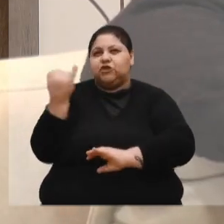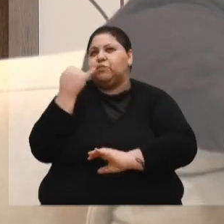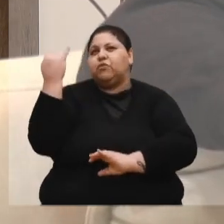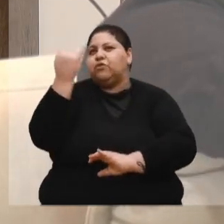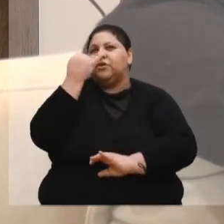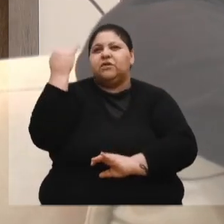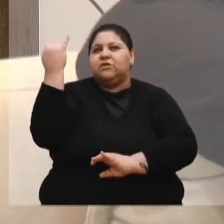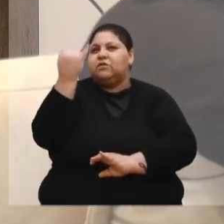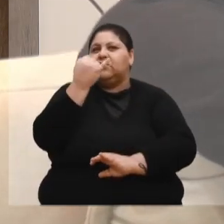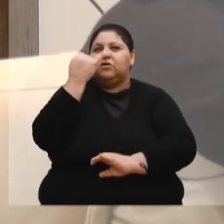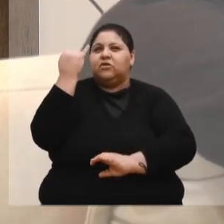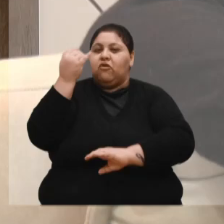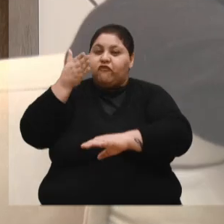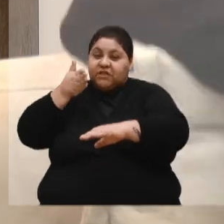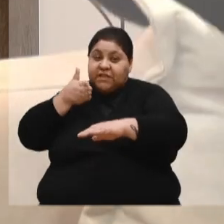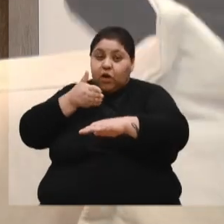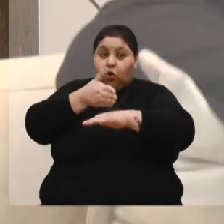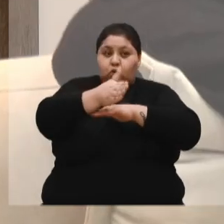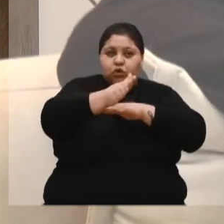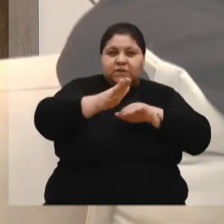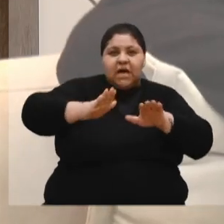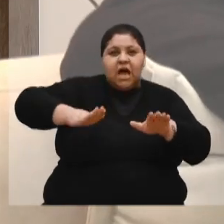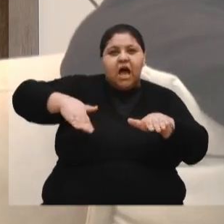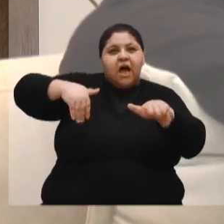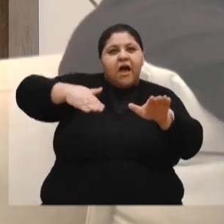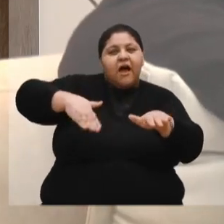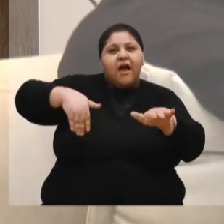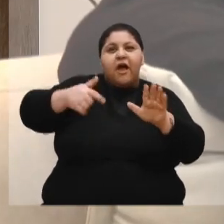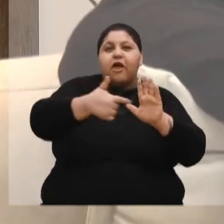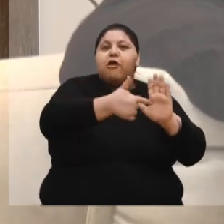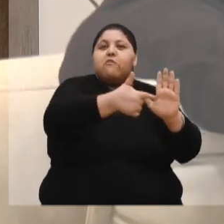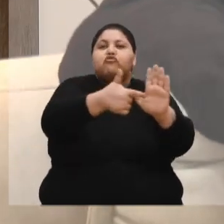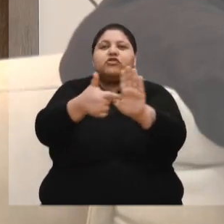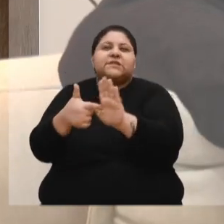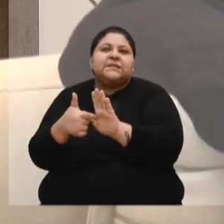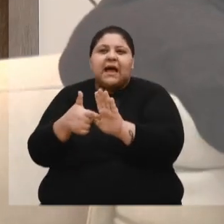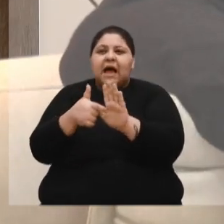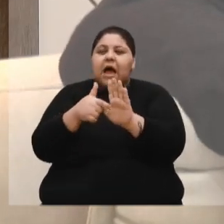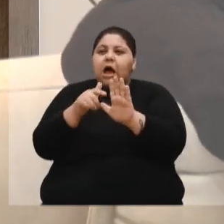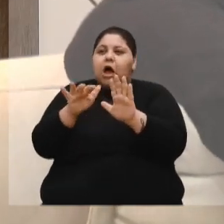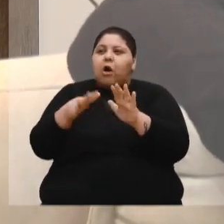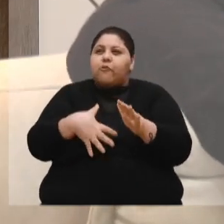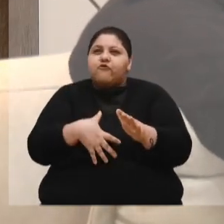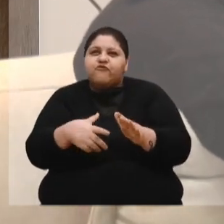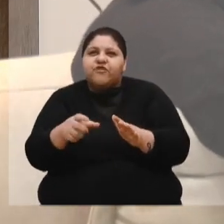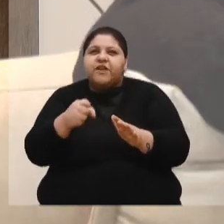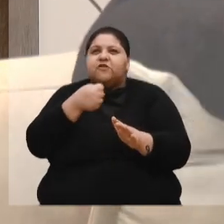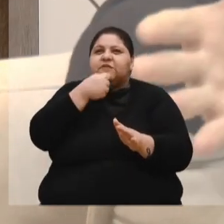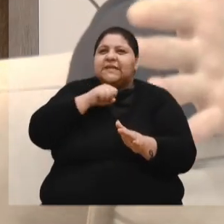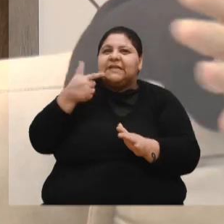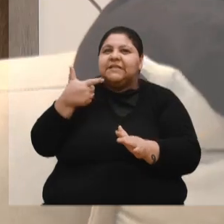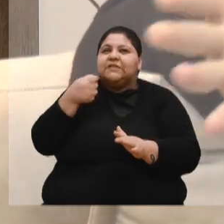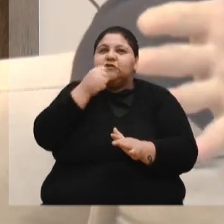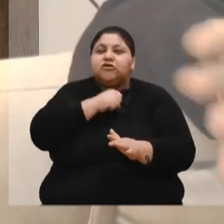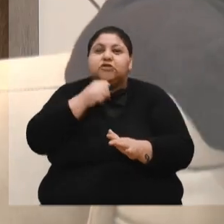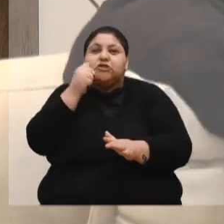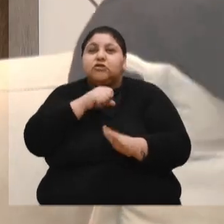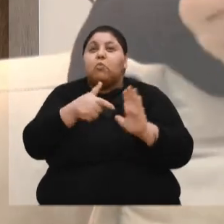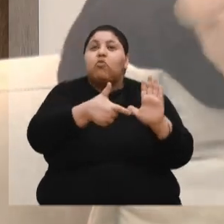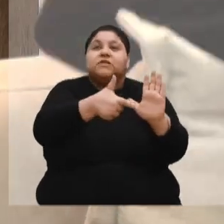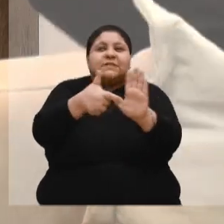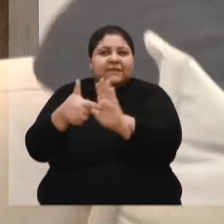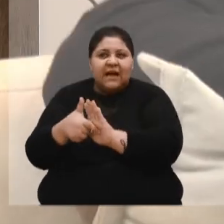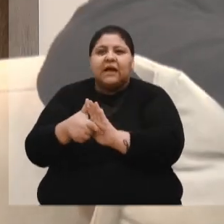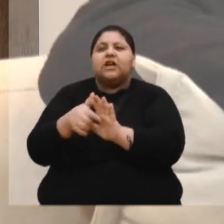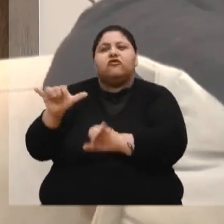ou seja, você cruzar o oceano, né, e mostrar para os nossos filhos, netos, bisnetos que, cara, foi espetacular, foi sofrido,